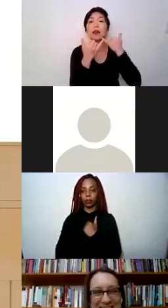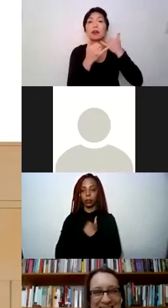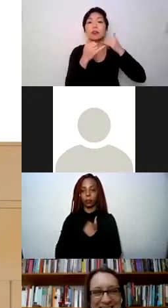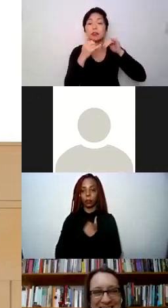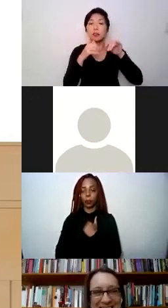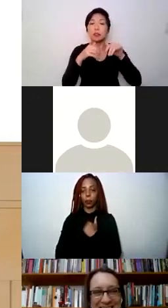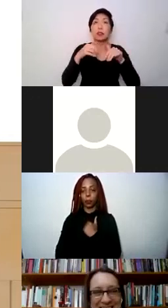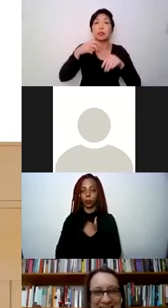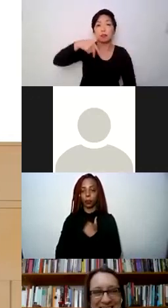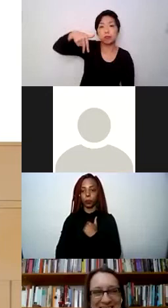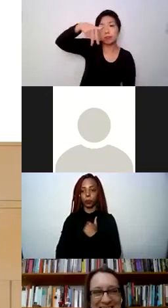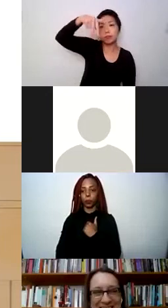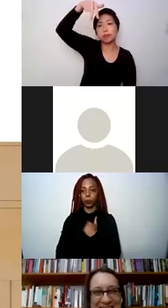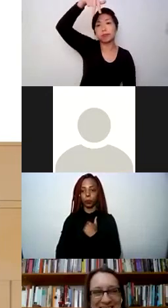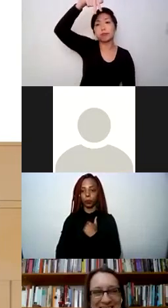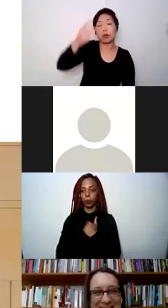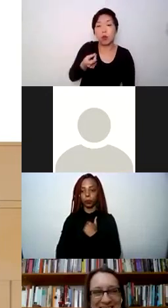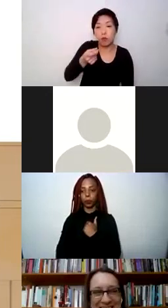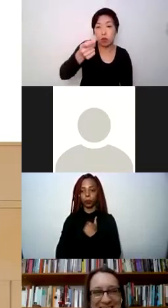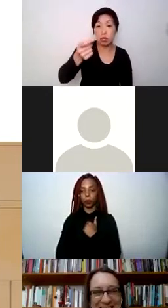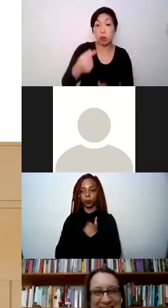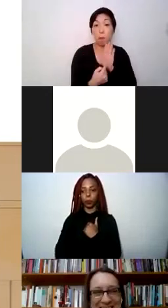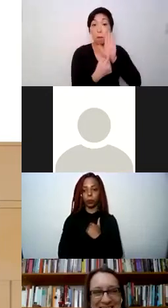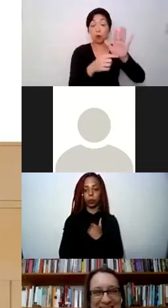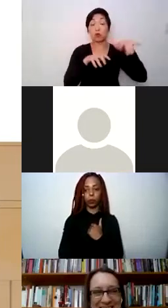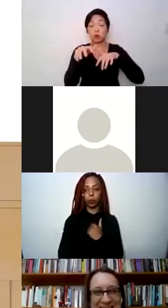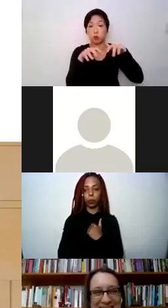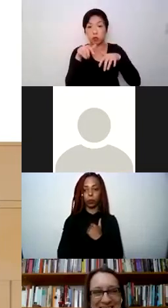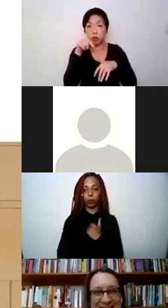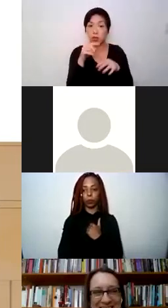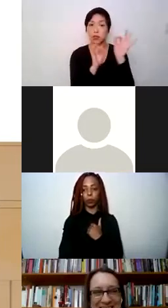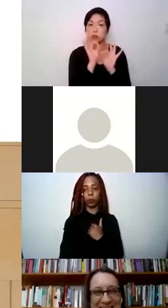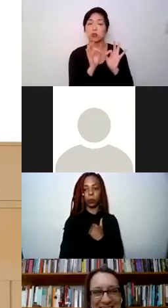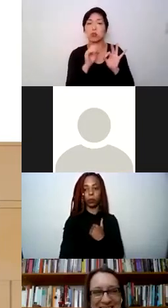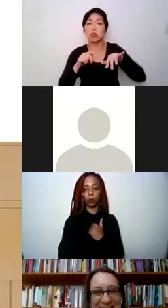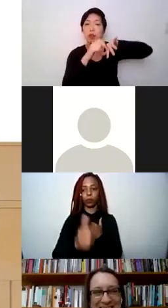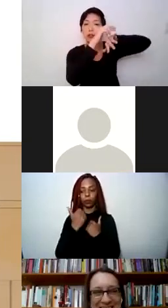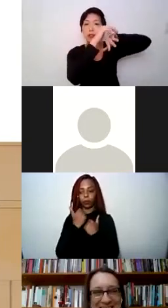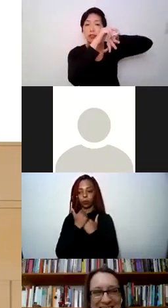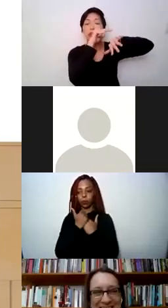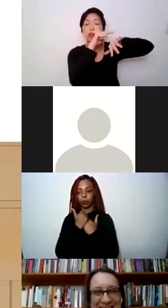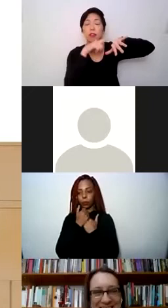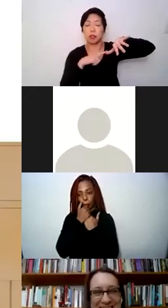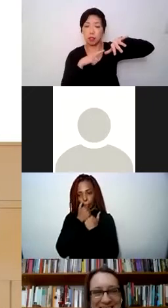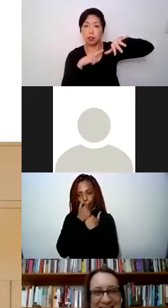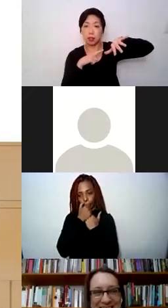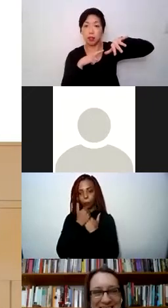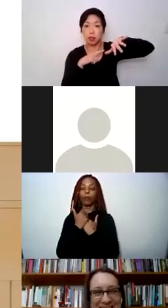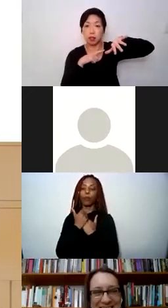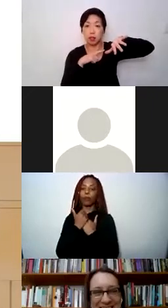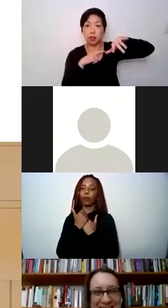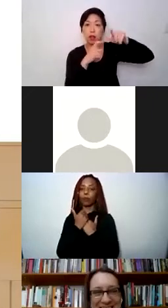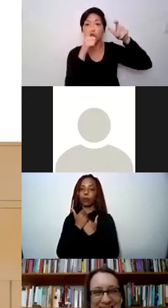céu ao infinito elas impõem esse movimento e aqui nesse projeto a escada vem e ela vai para um lugar que é